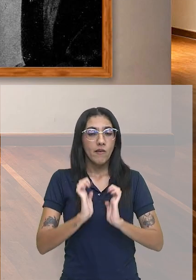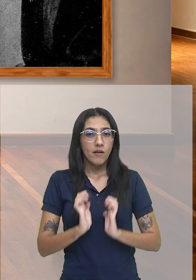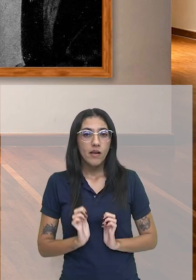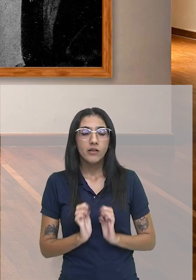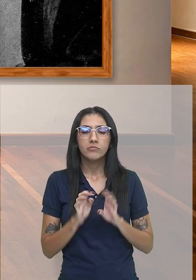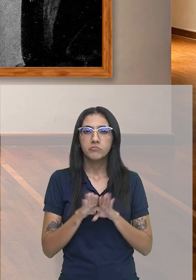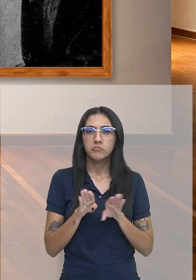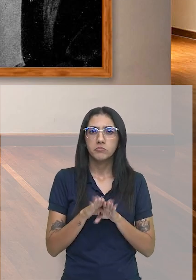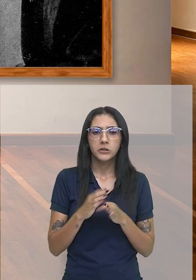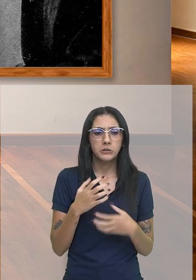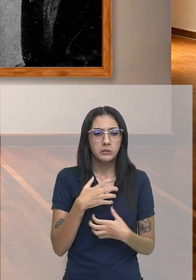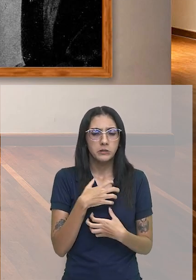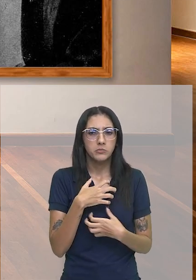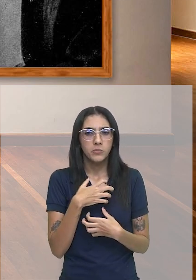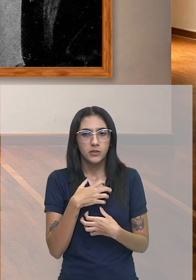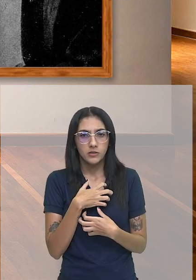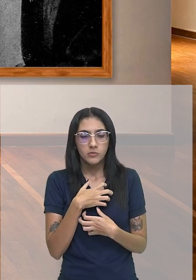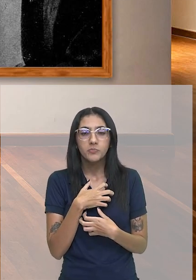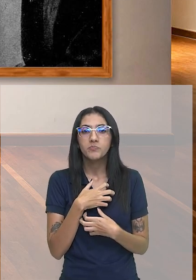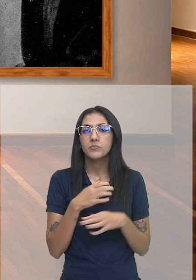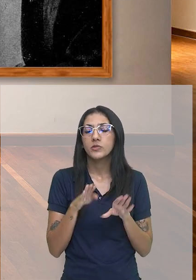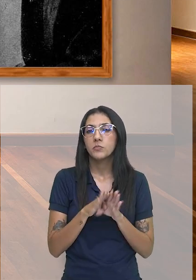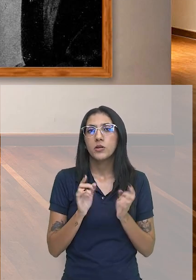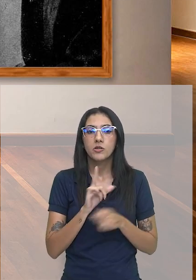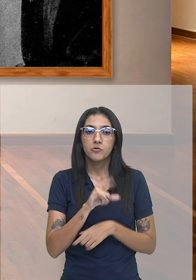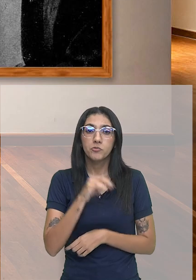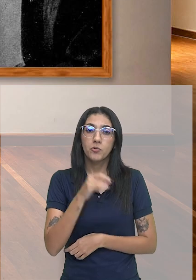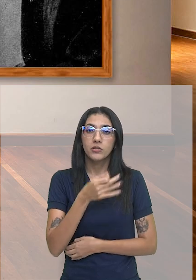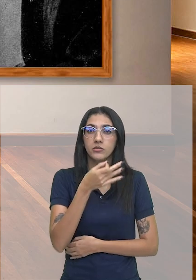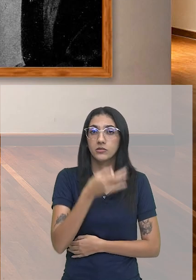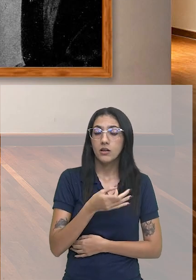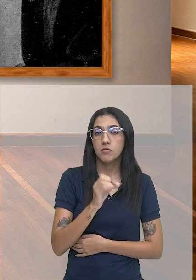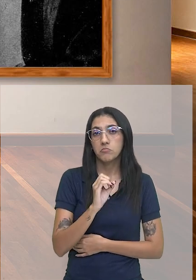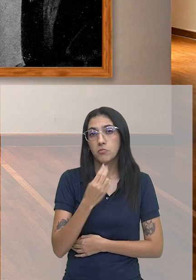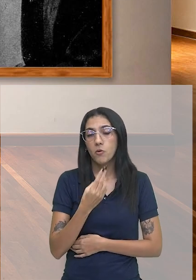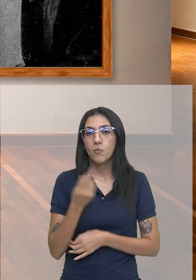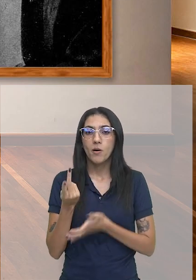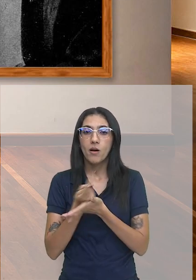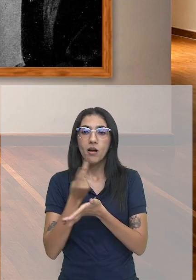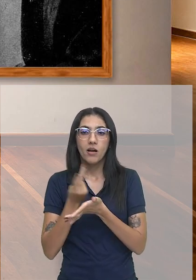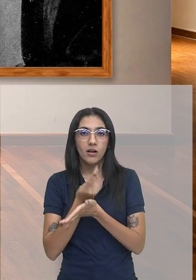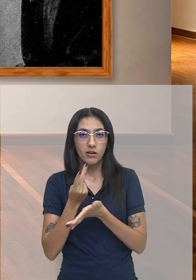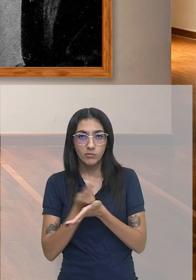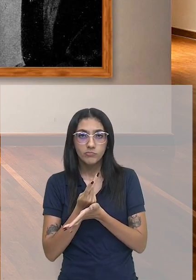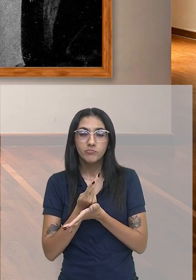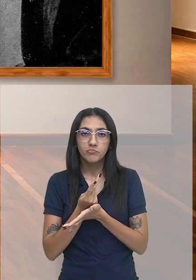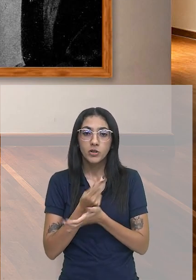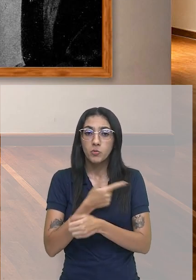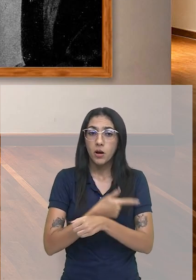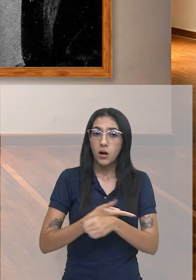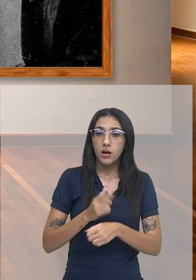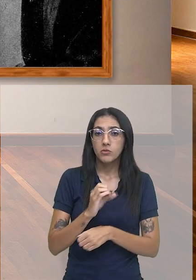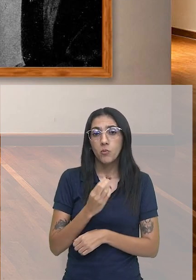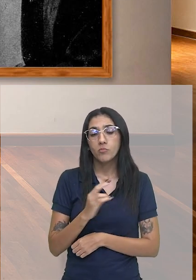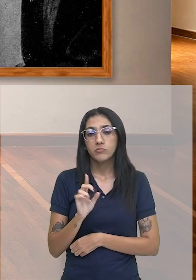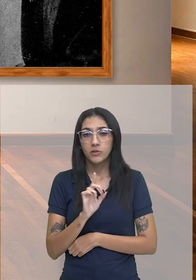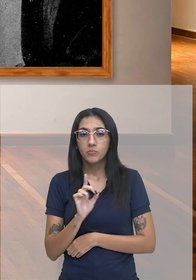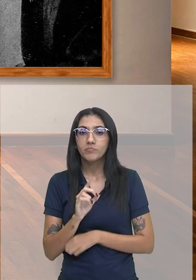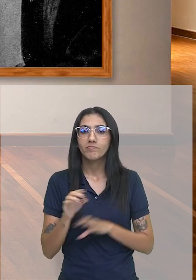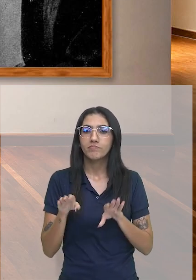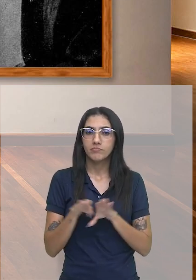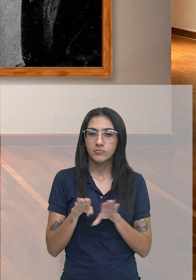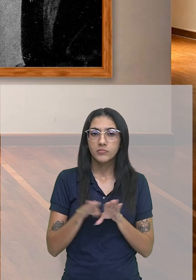sentimentos comuns, daquilo que é certo ou errado, honroso ou desonroso. Diz